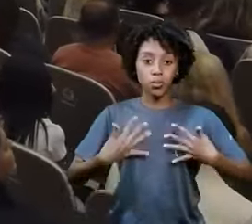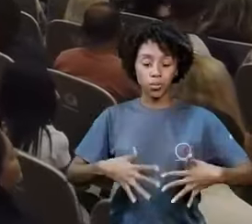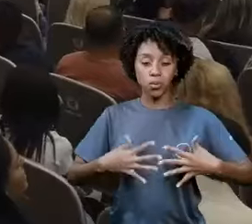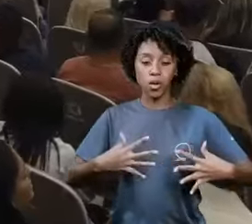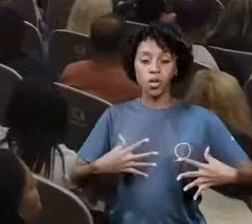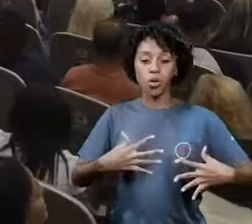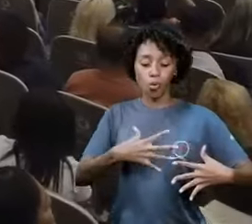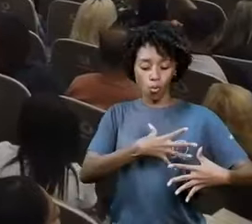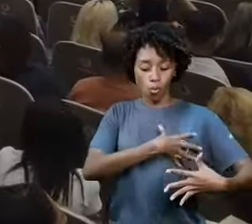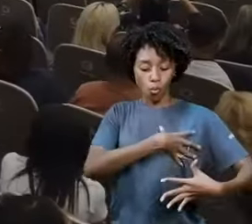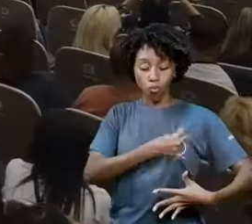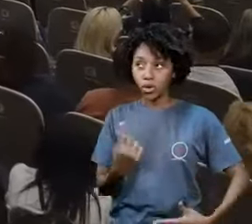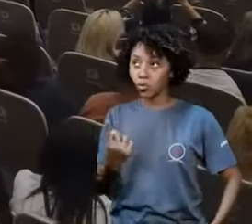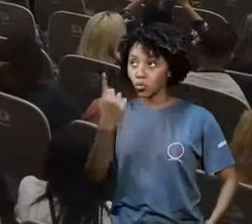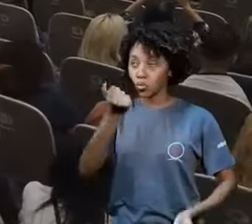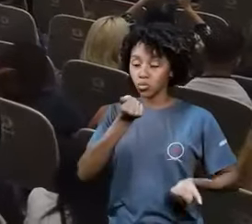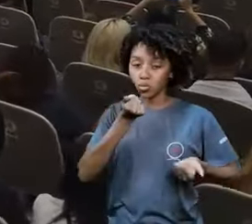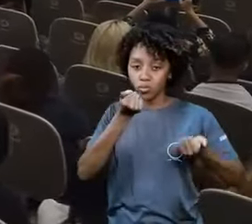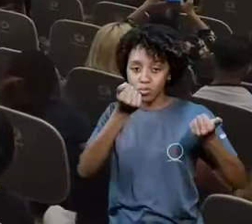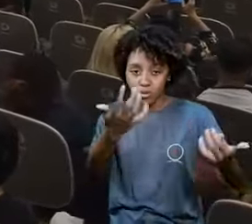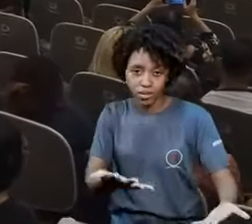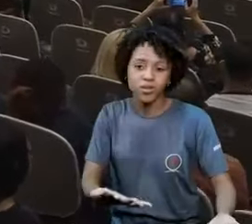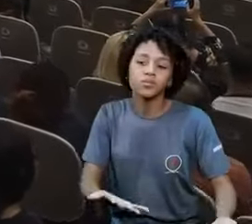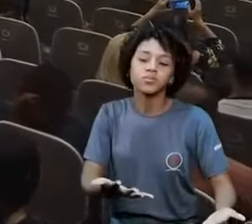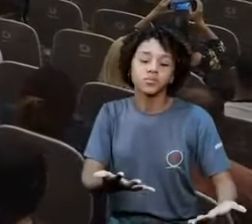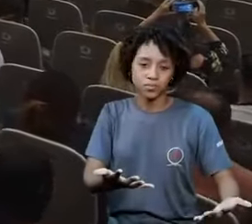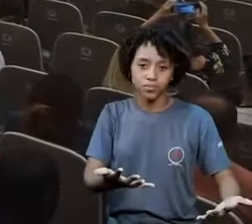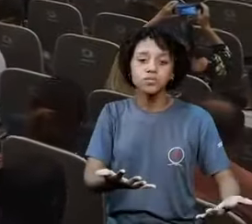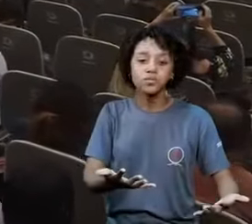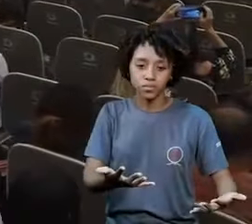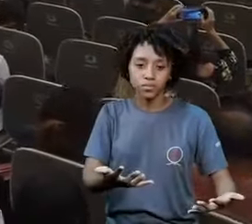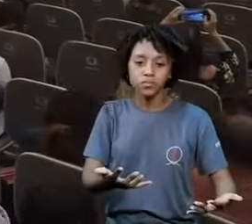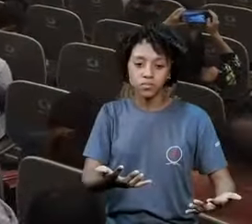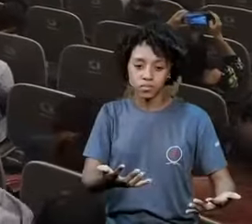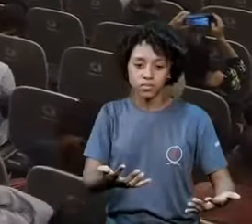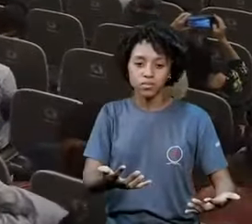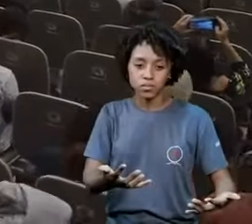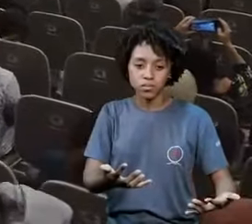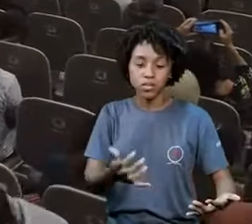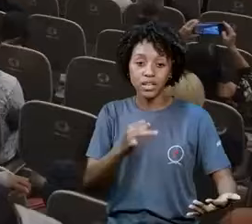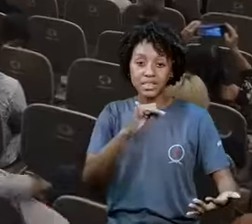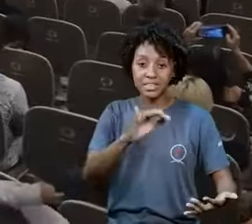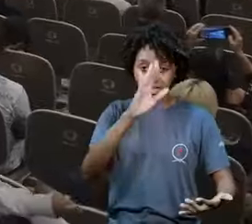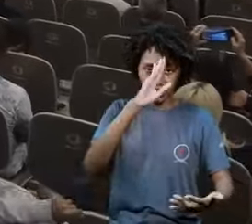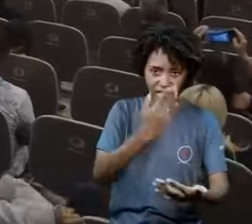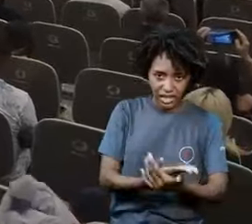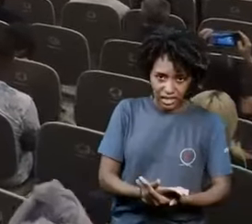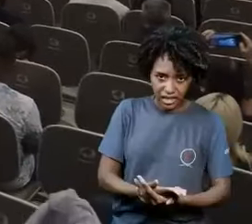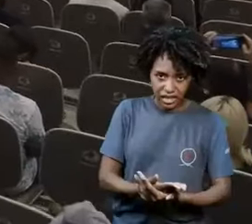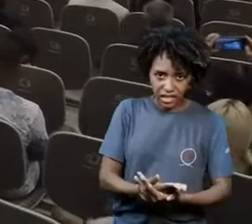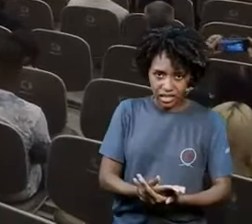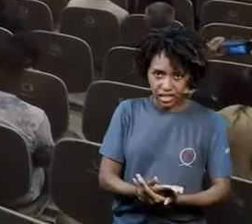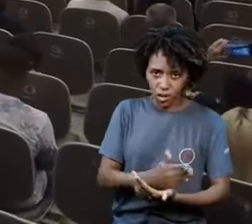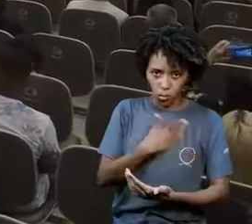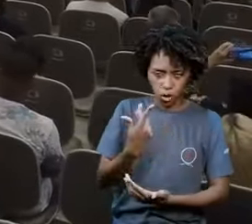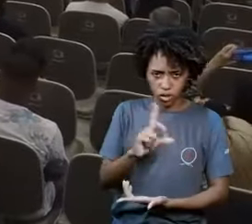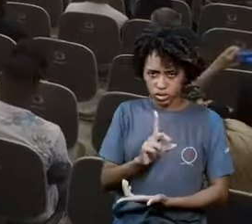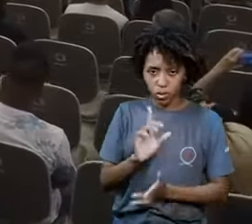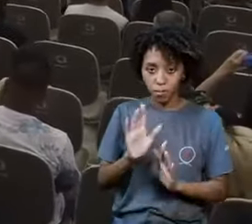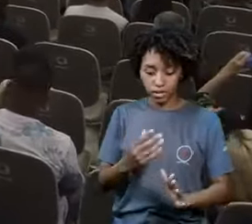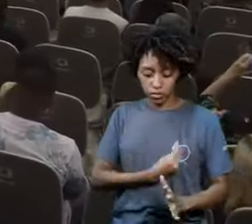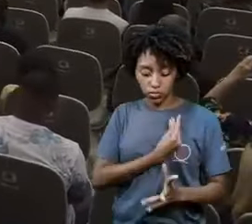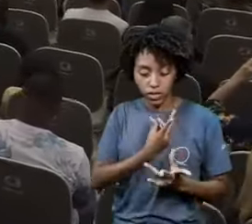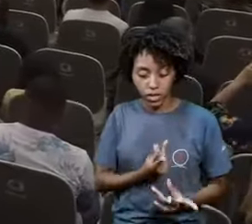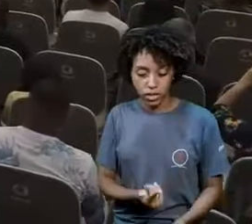todo aquele que nele crê minha ação reação de Deus não pereça mas tenha a vida